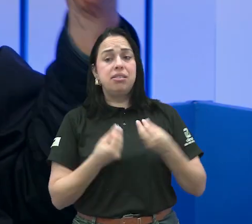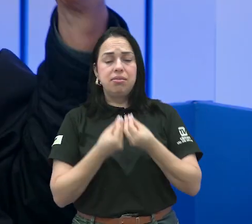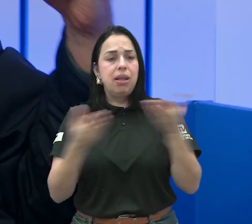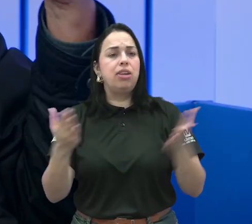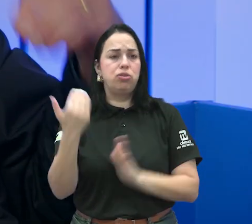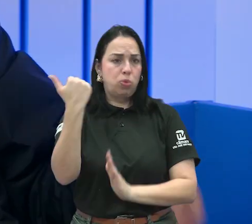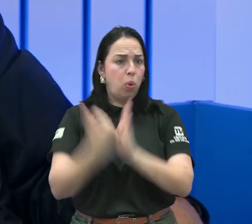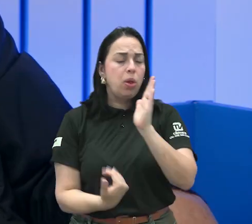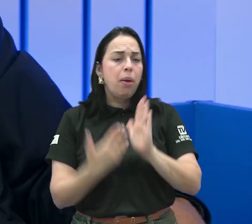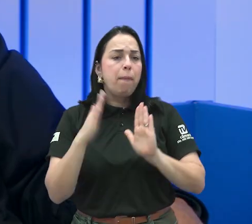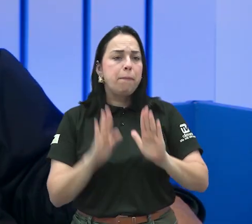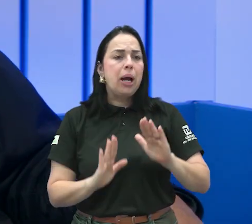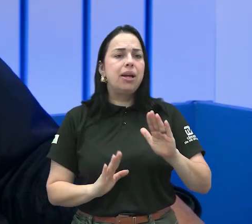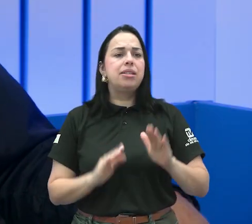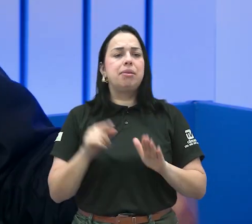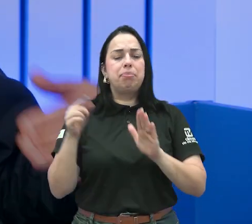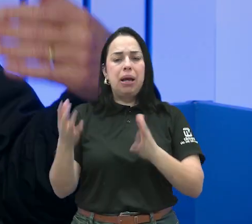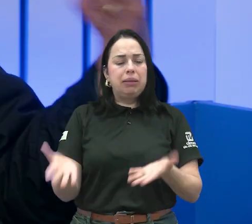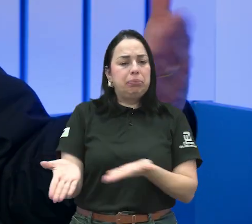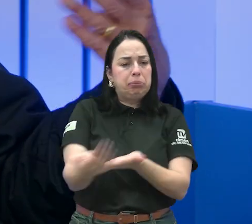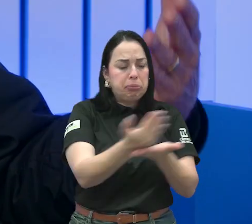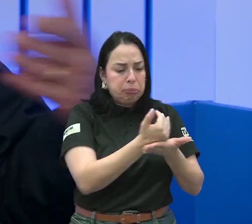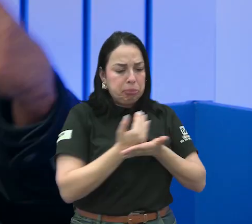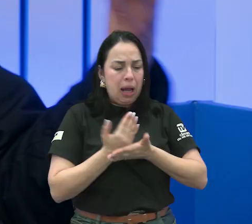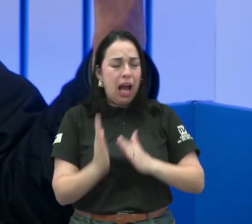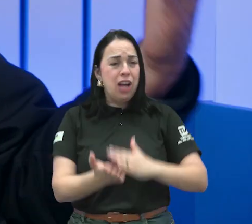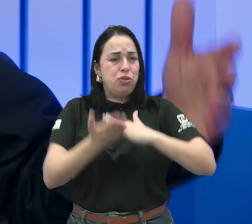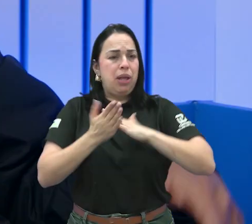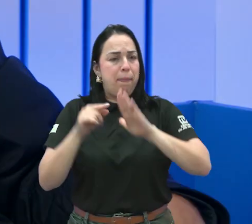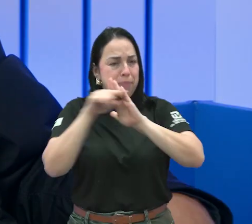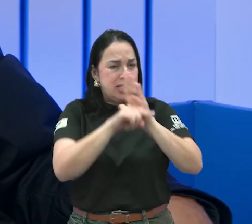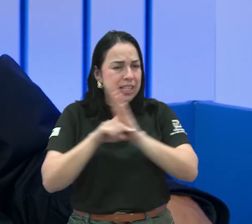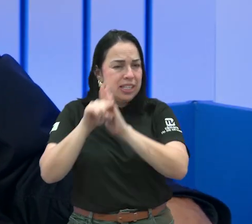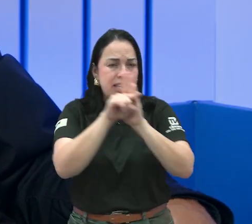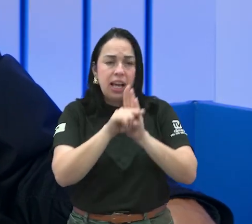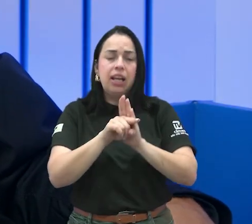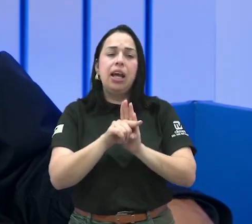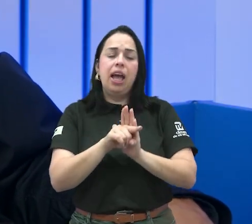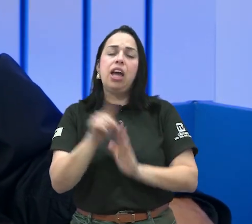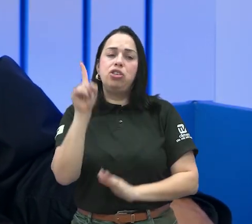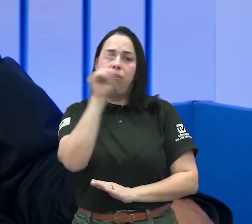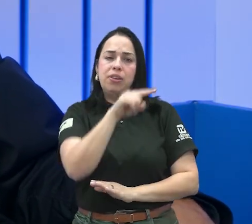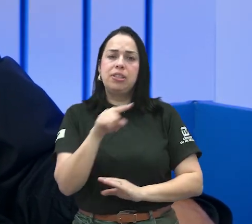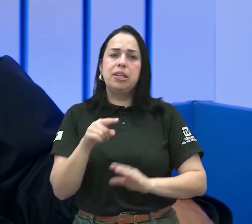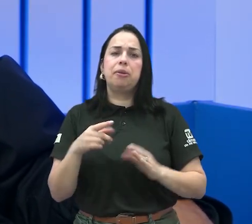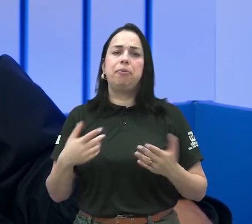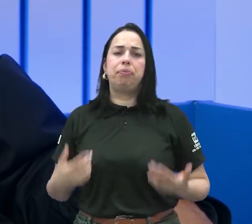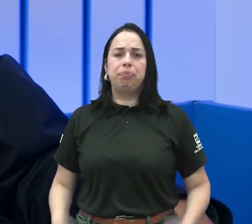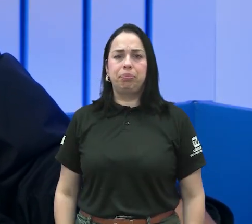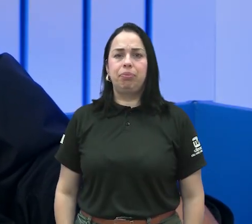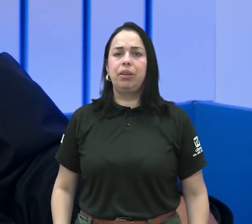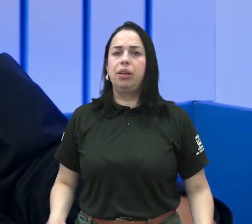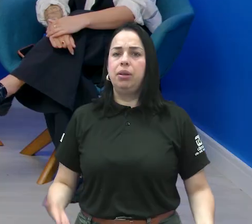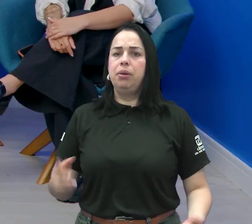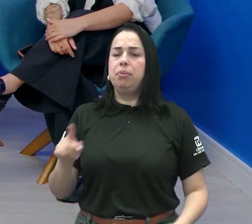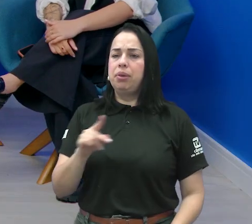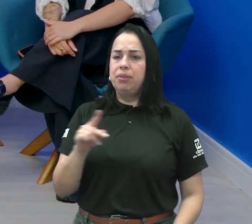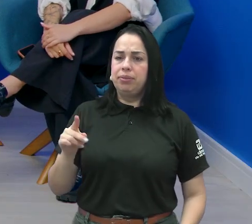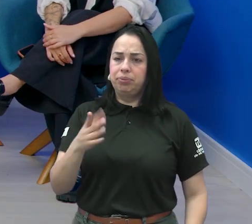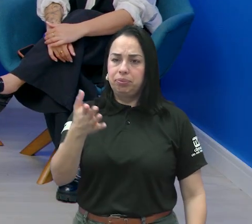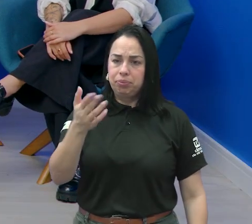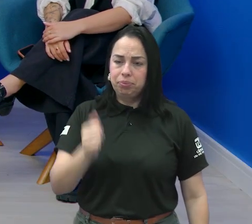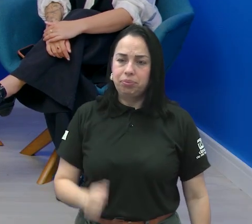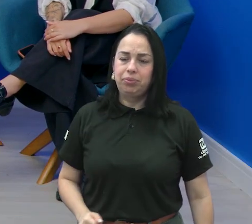é algo complexo de transformar. Sem a ajuda de todos, sem um olhar crítico sobre essa realidade, fica muito difícil.